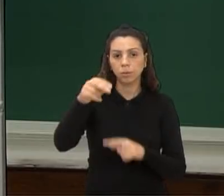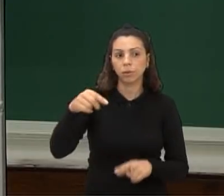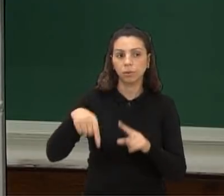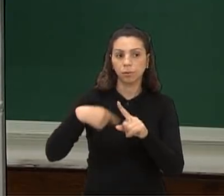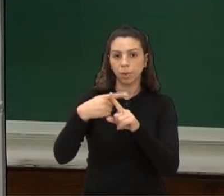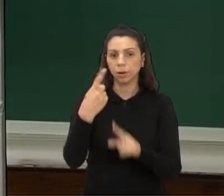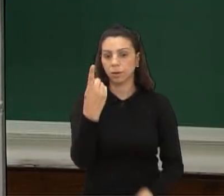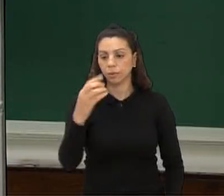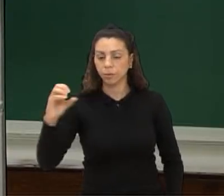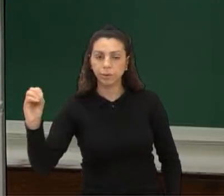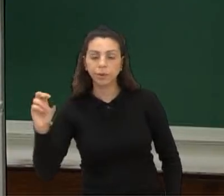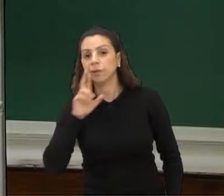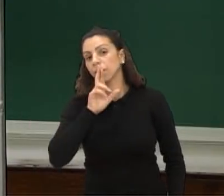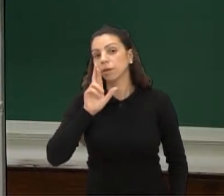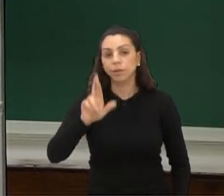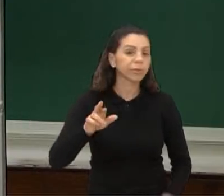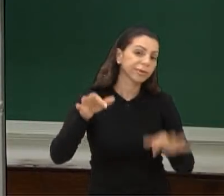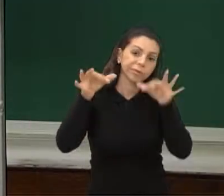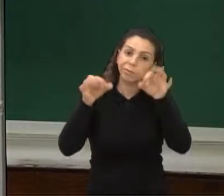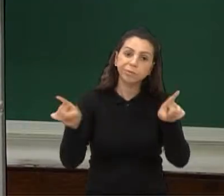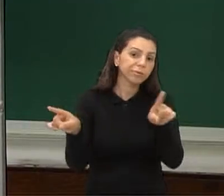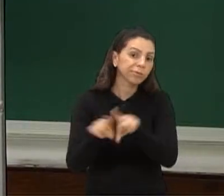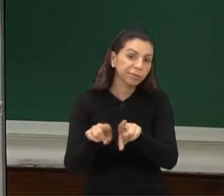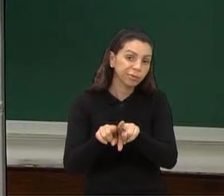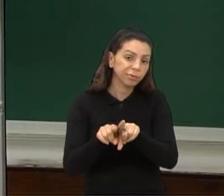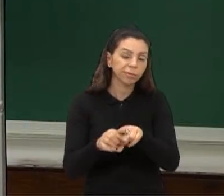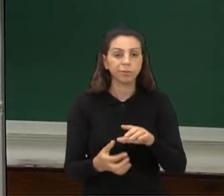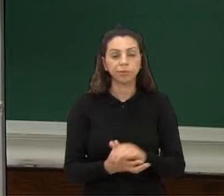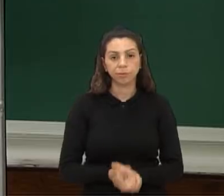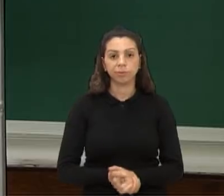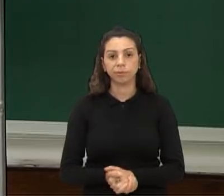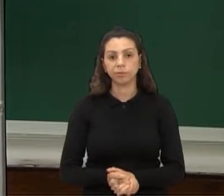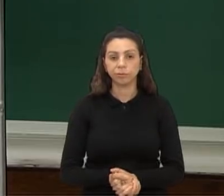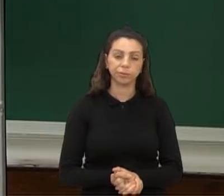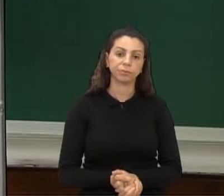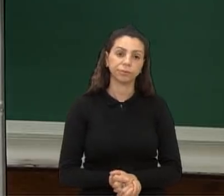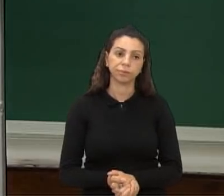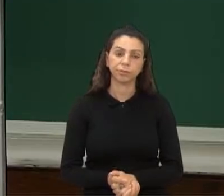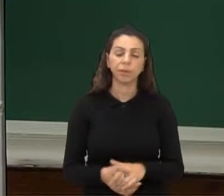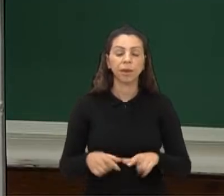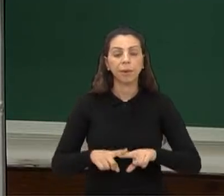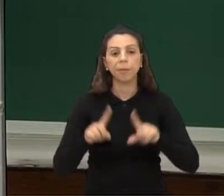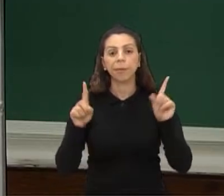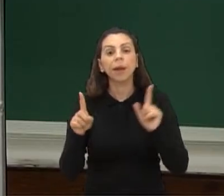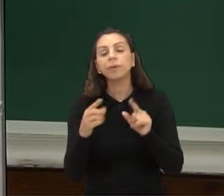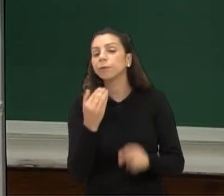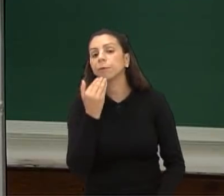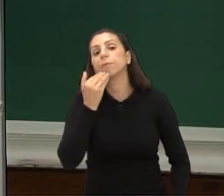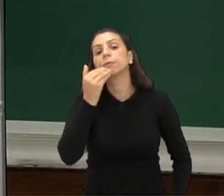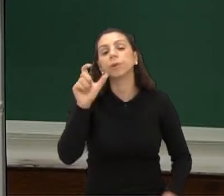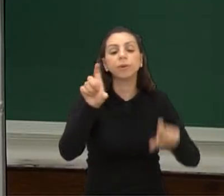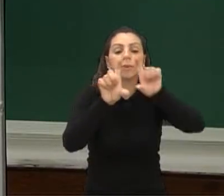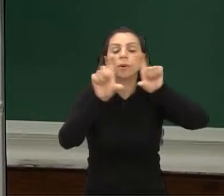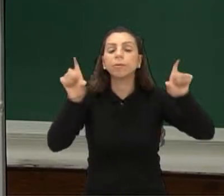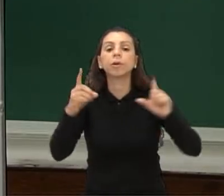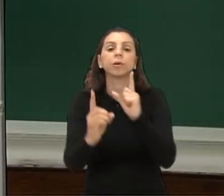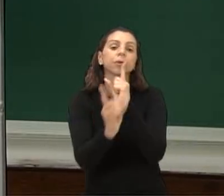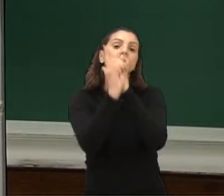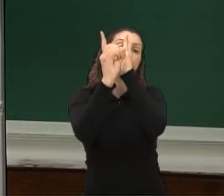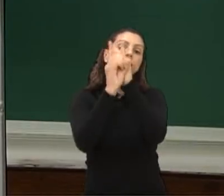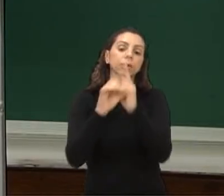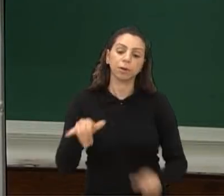Deve, pode, ok? Então, você poderia representar esse esqueminha por